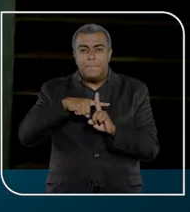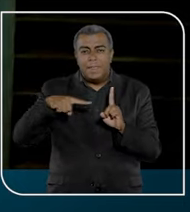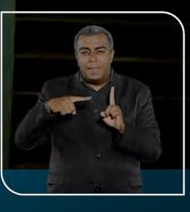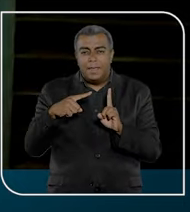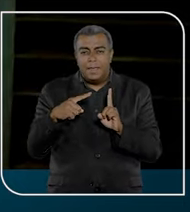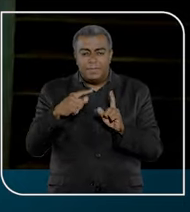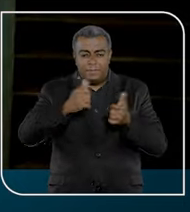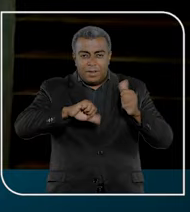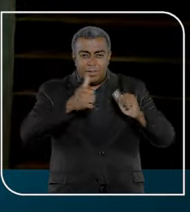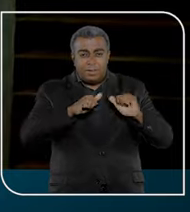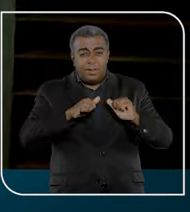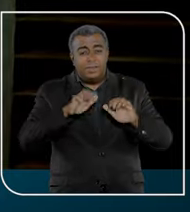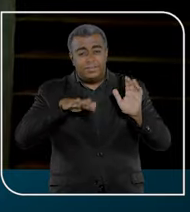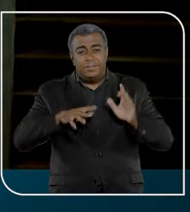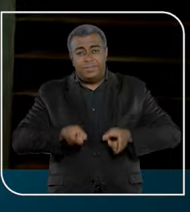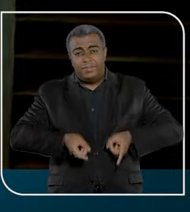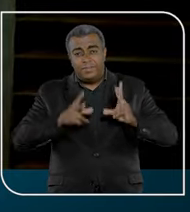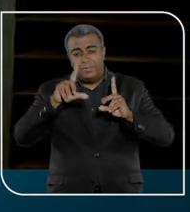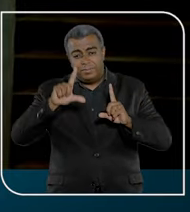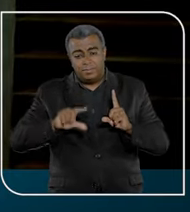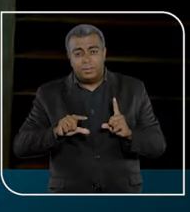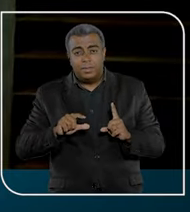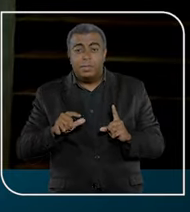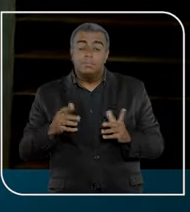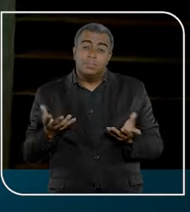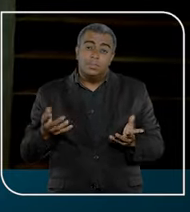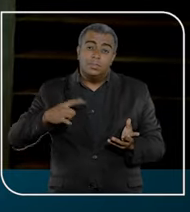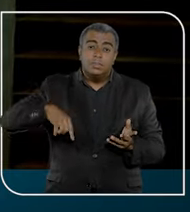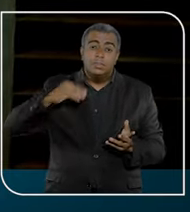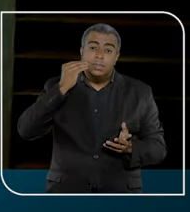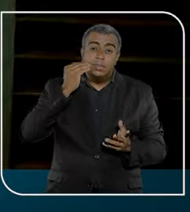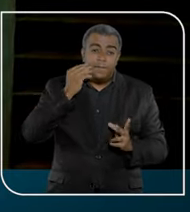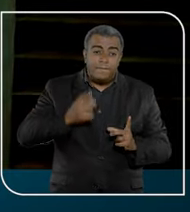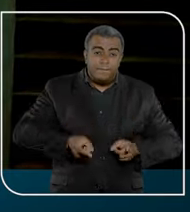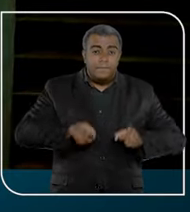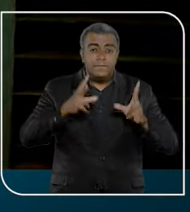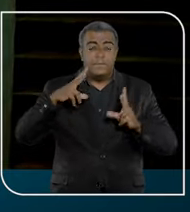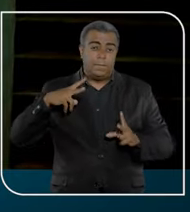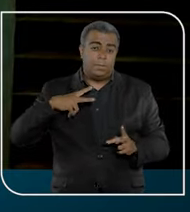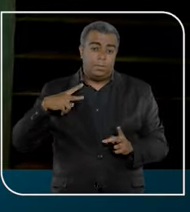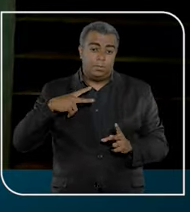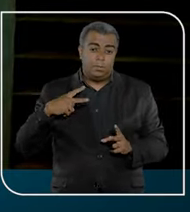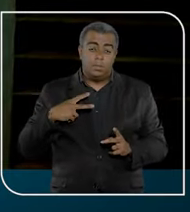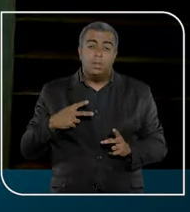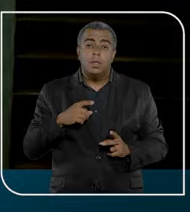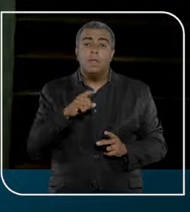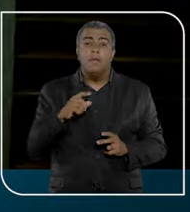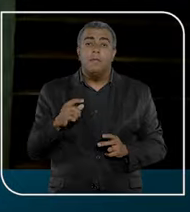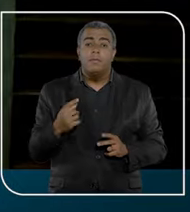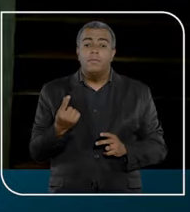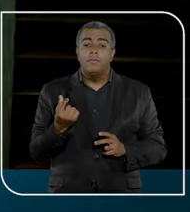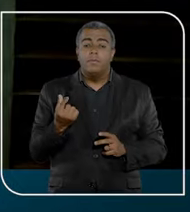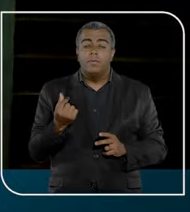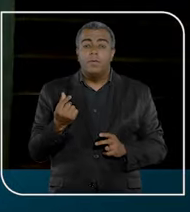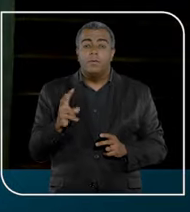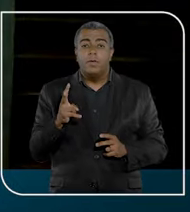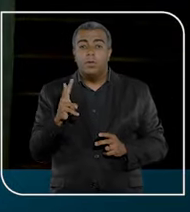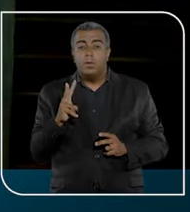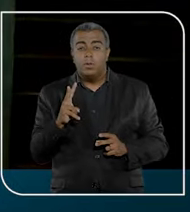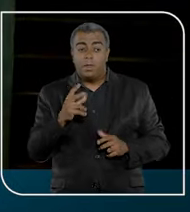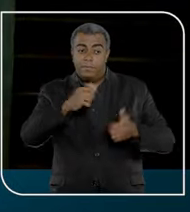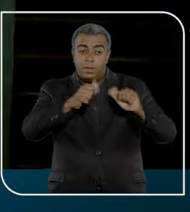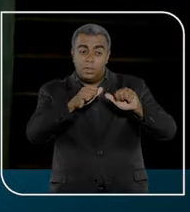né? Que é metade do valor da avaliação. E quando a gente faz a venda por iniciativa particular, a gente consegue o